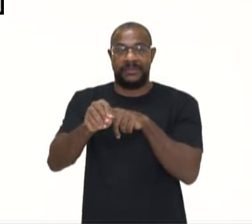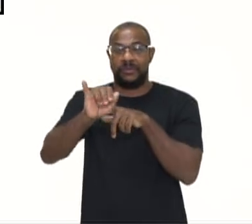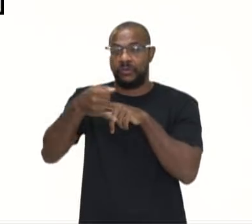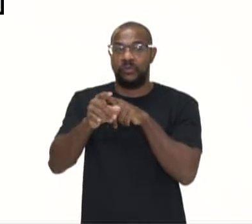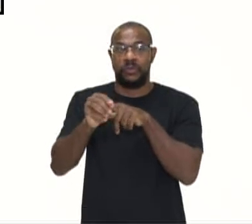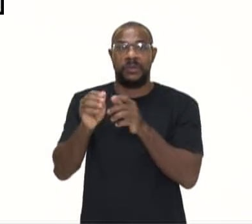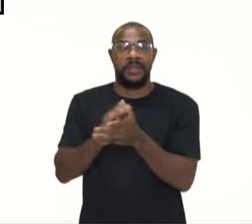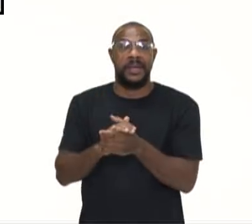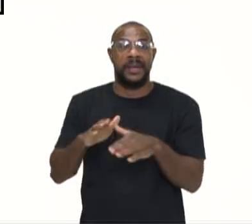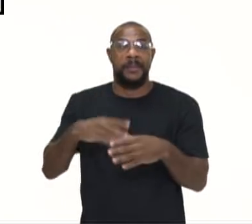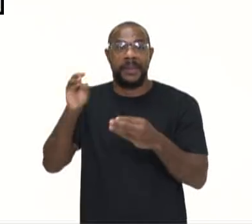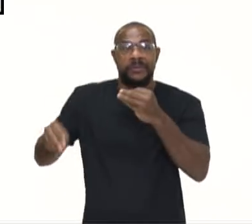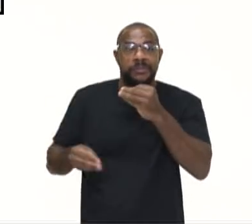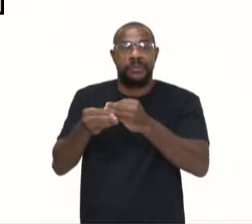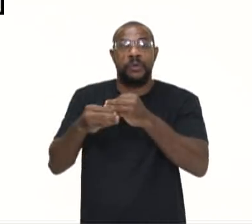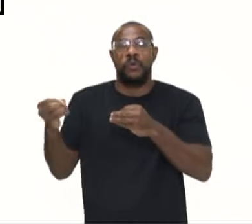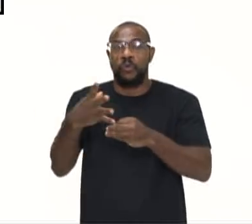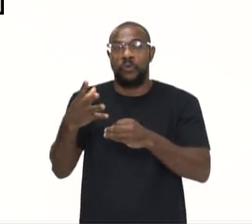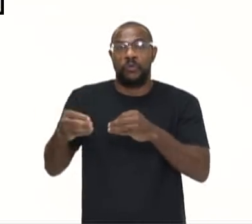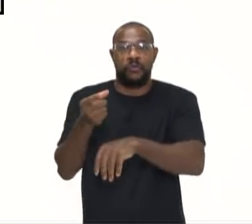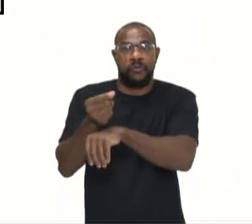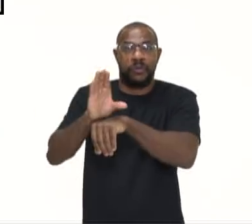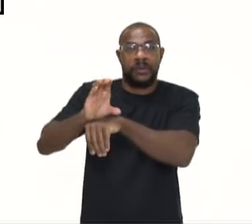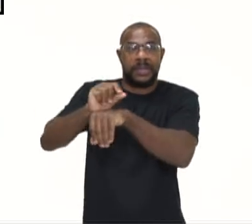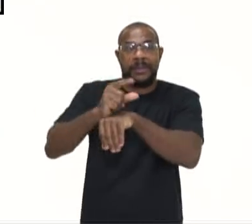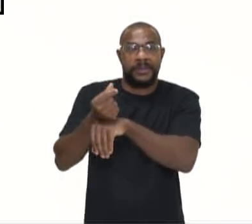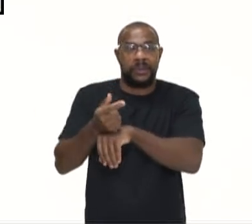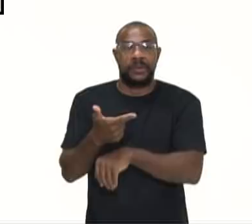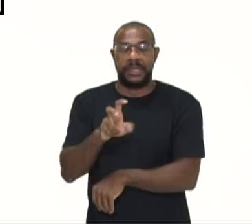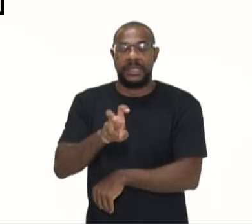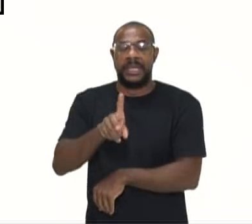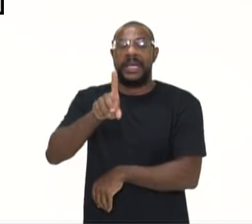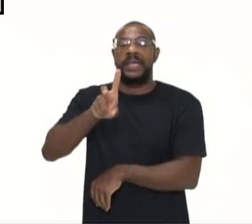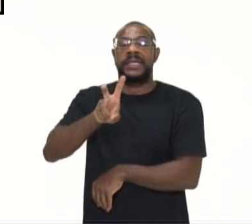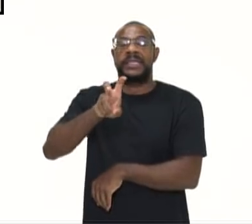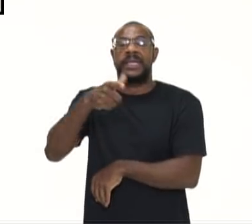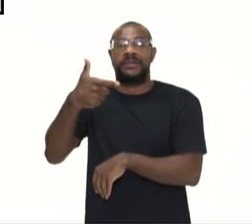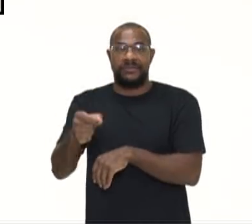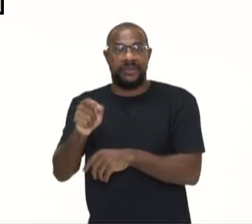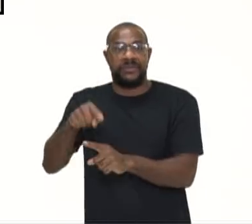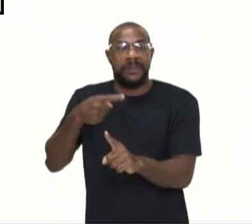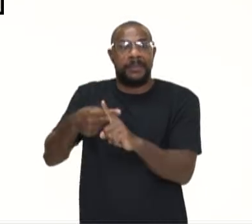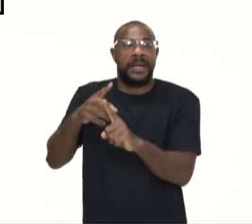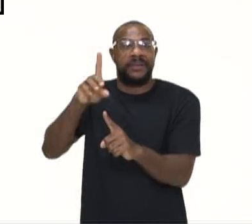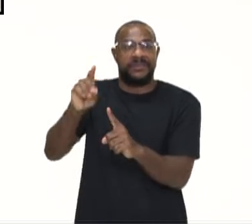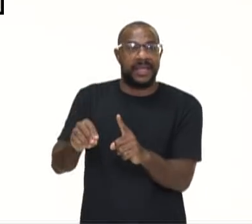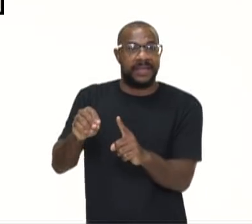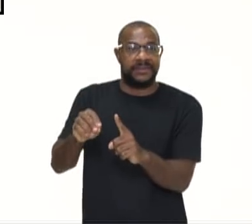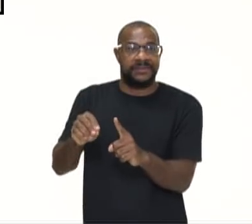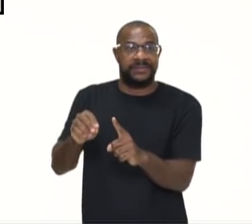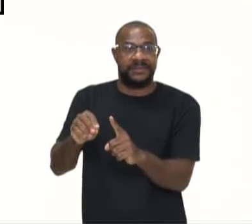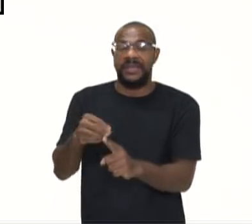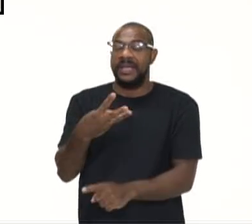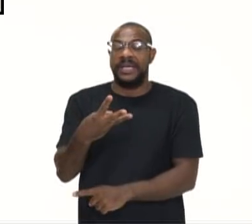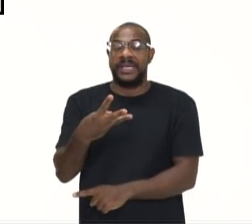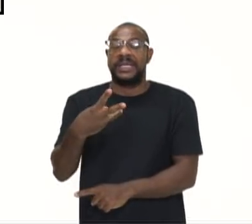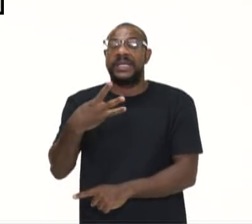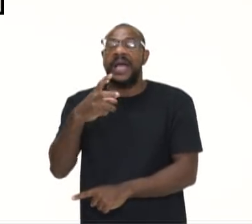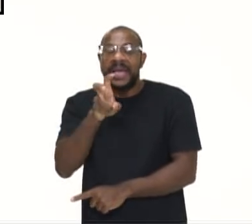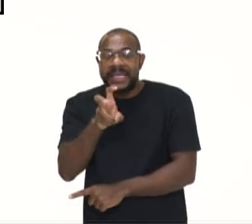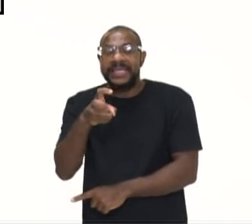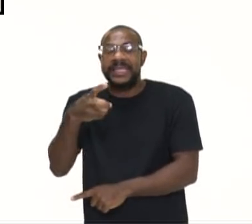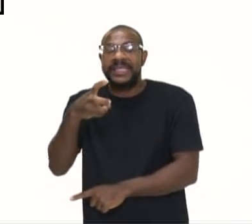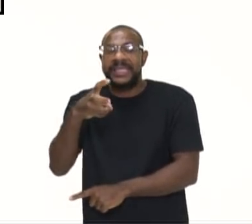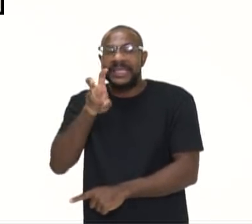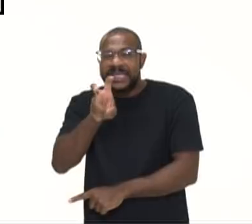que acrescer o novo capital, que é 520, mais o 10 desse mês, 530. A mesma coisa no